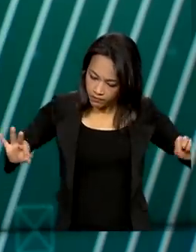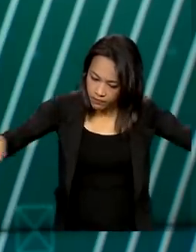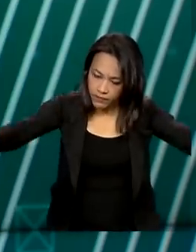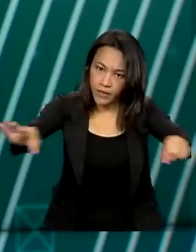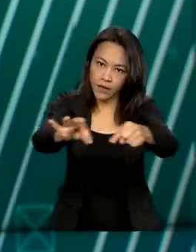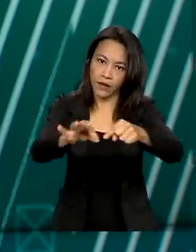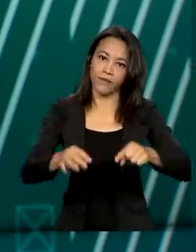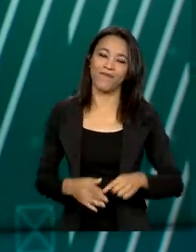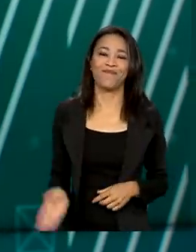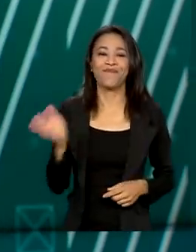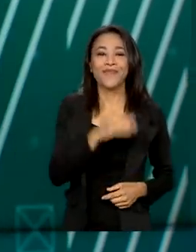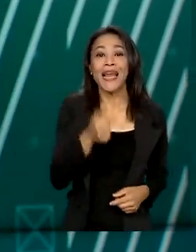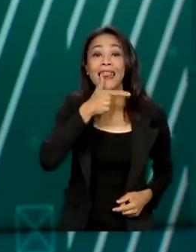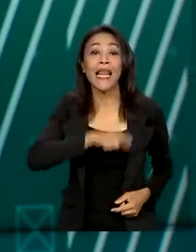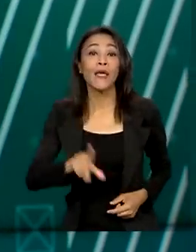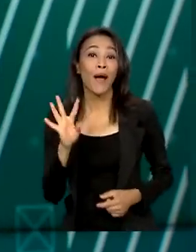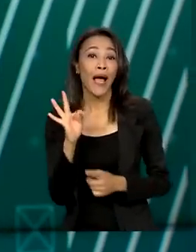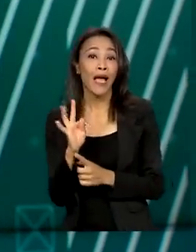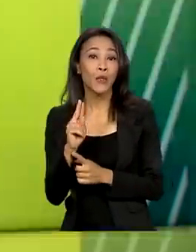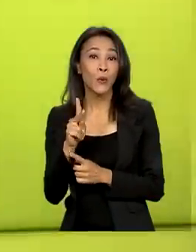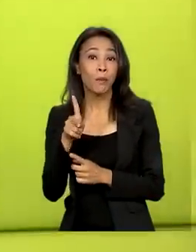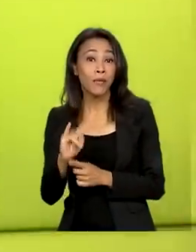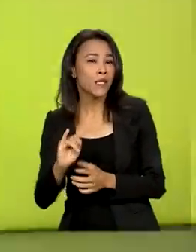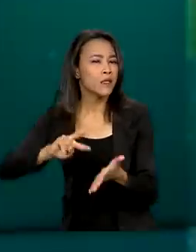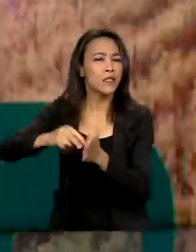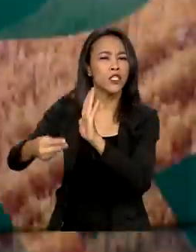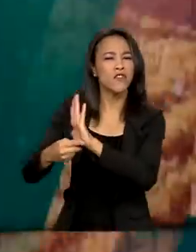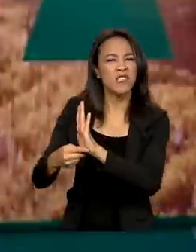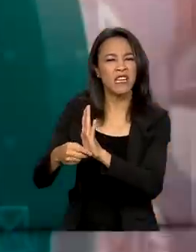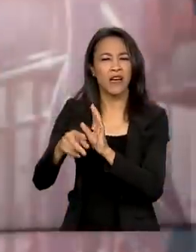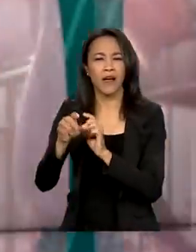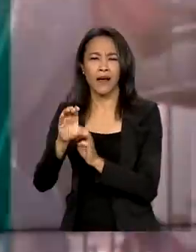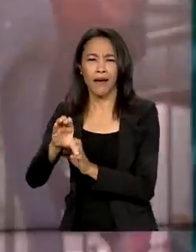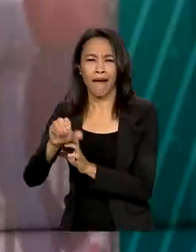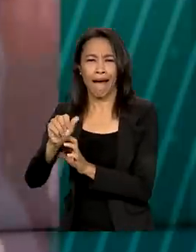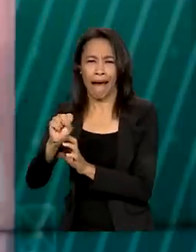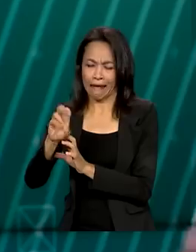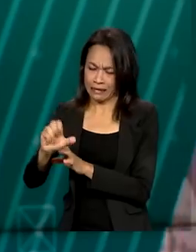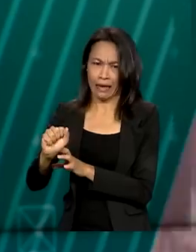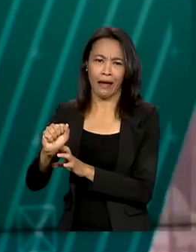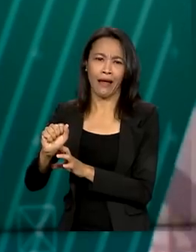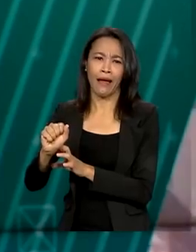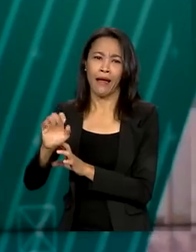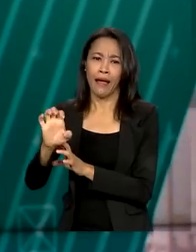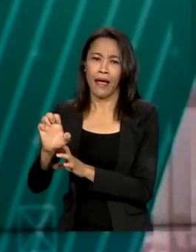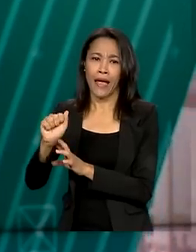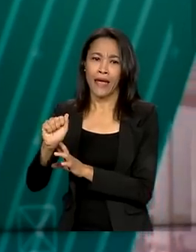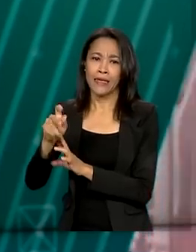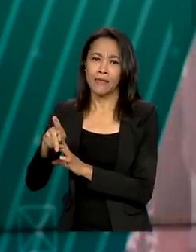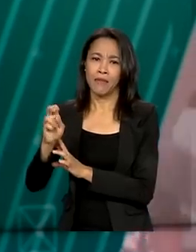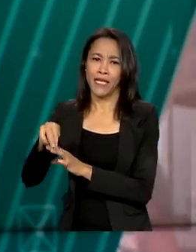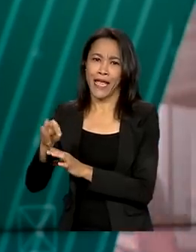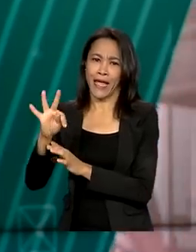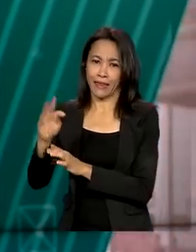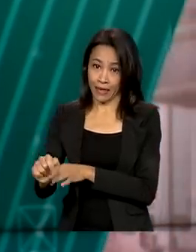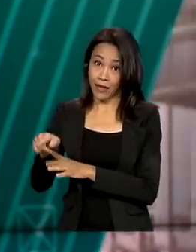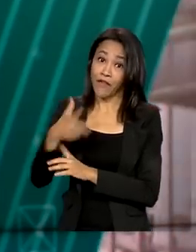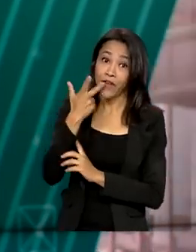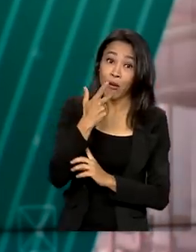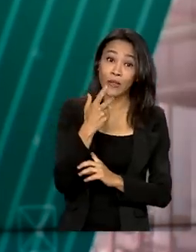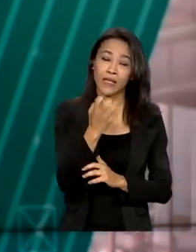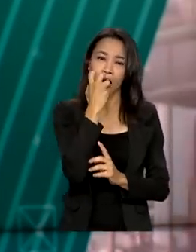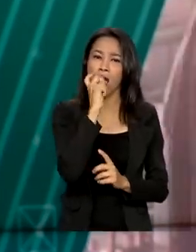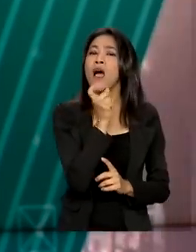na língua tupi o nome significa casca e Pimenta e é graças a pesquisadoras da Embrapa que o pequi